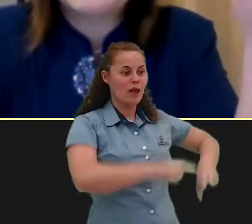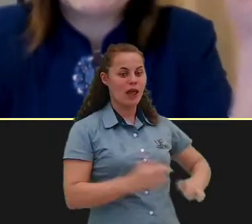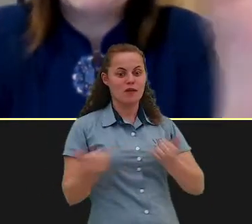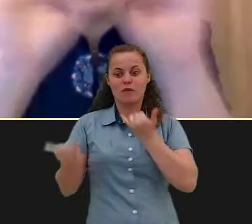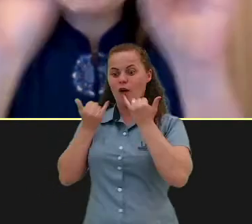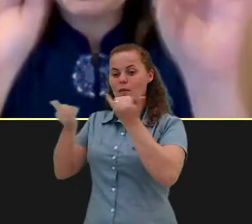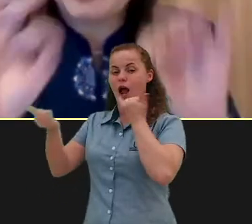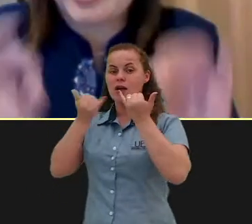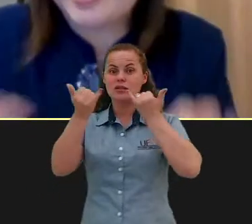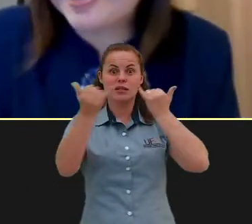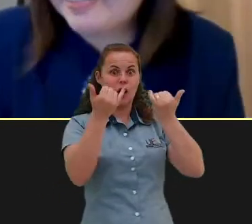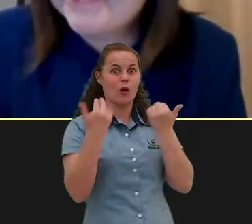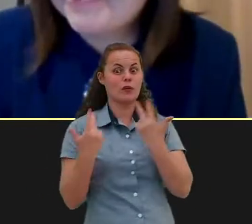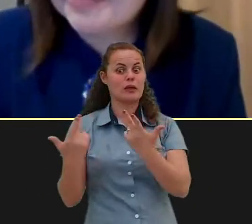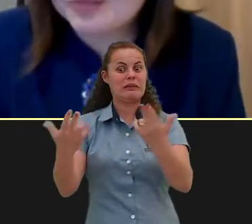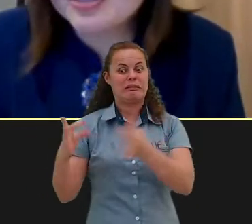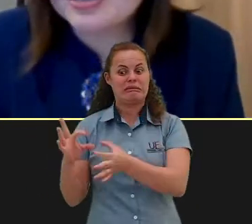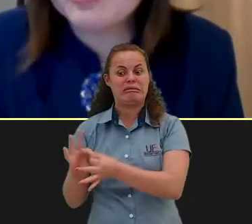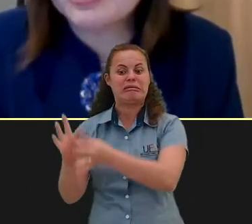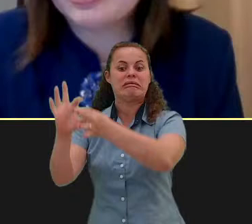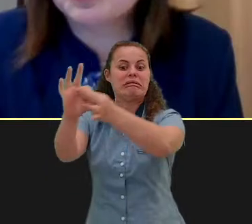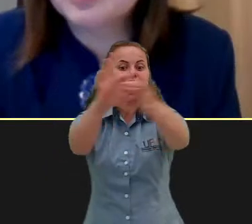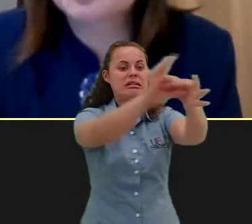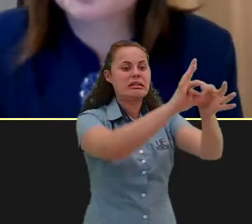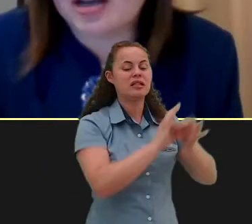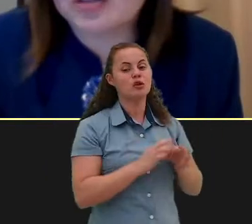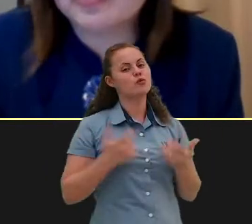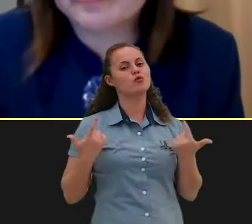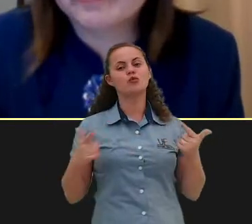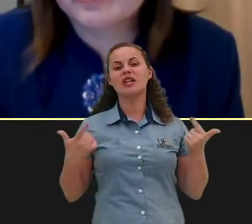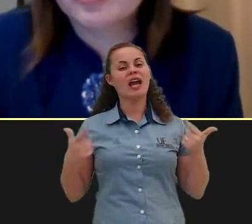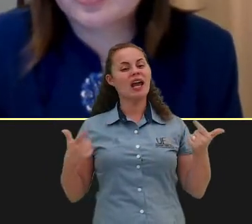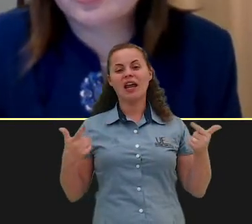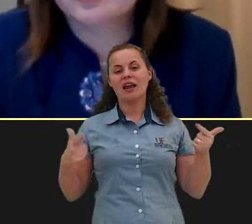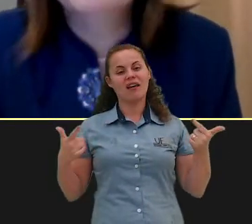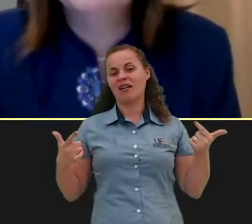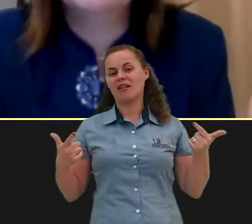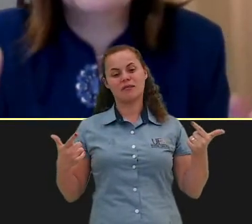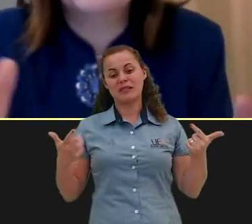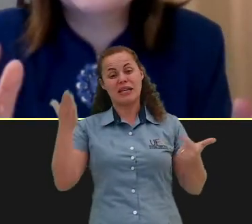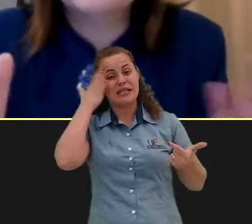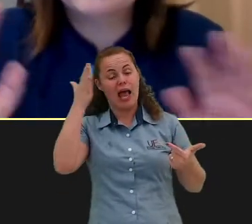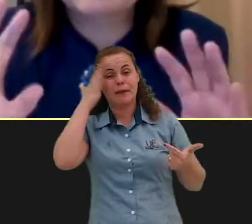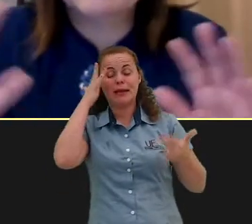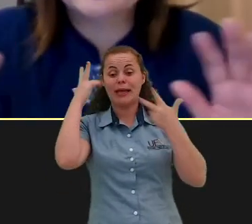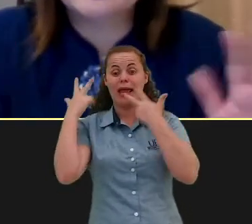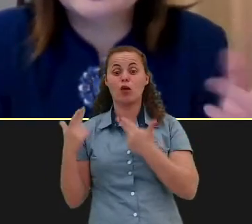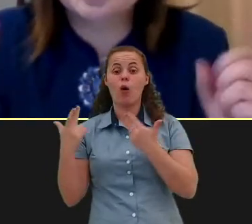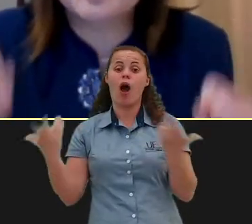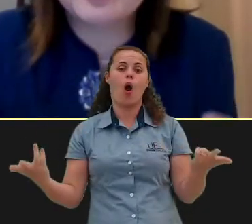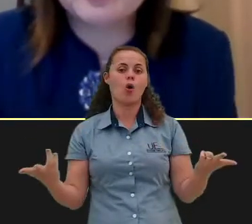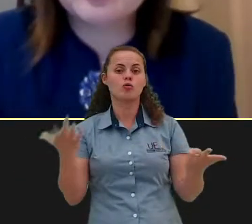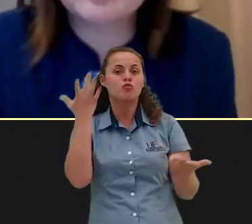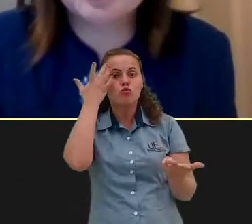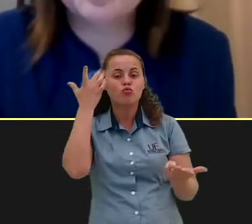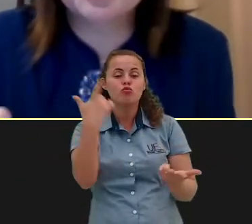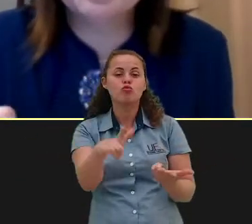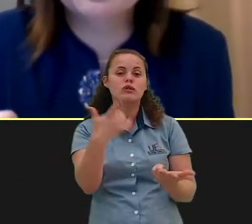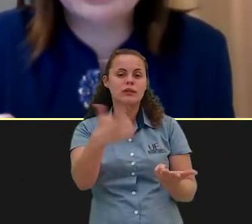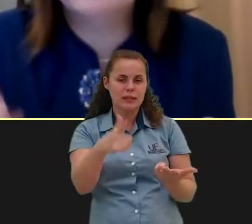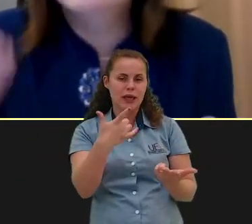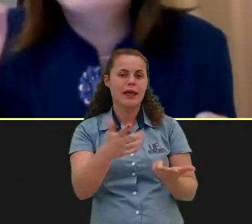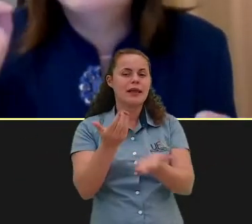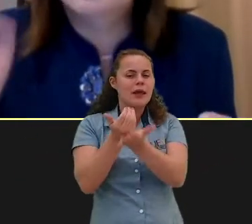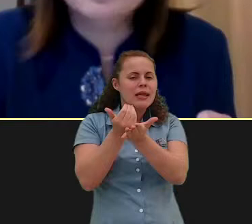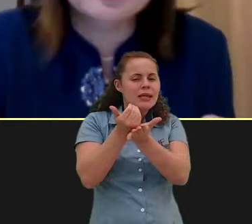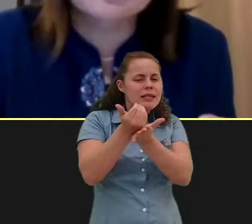mesma variável que as conecta, para você saber que é do mesmo caso, tá? Por isso que eu comentei que aquela fase inicial de pré-processamento pode